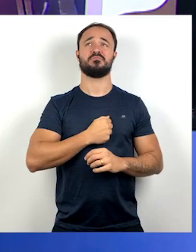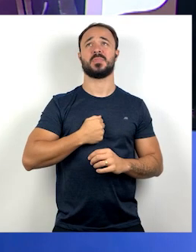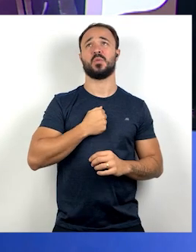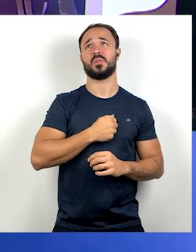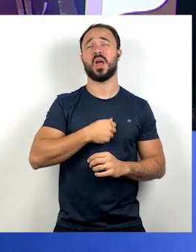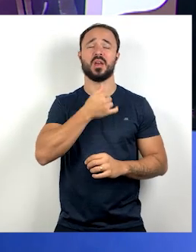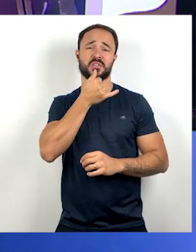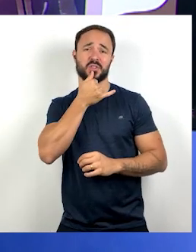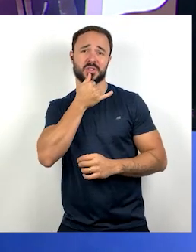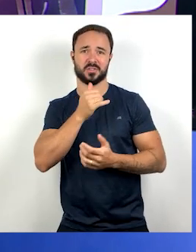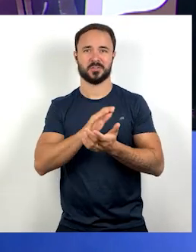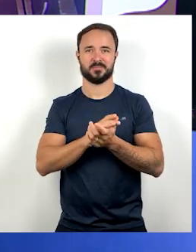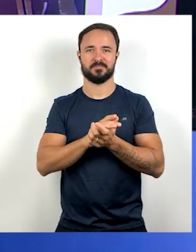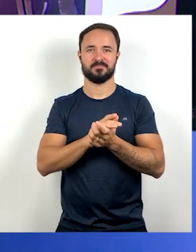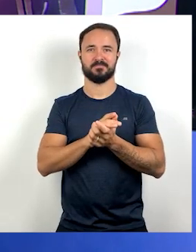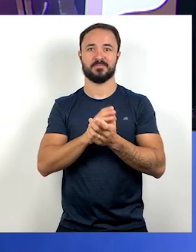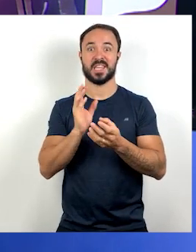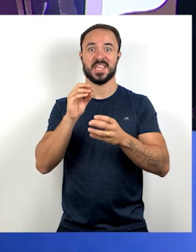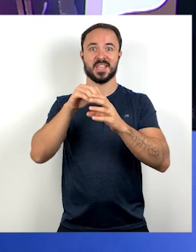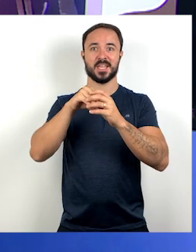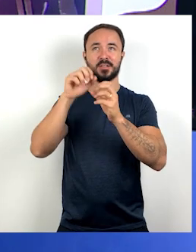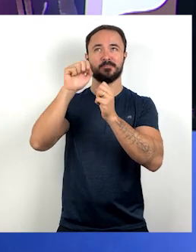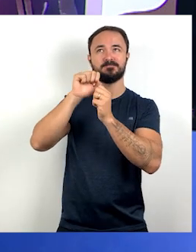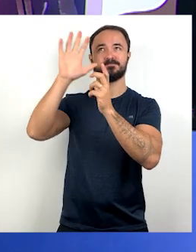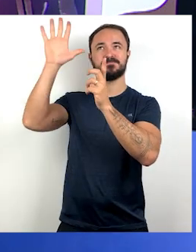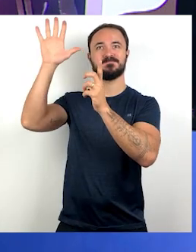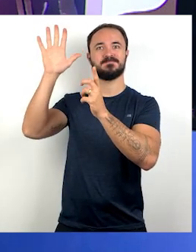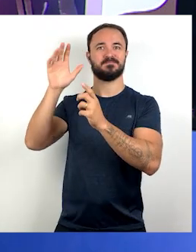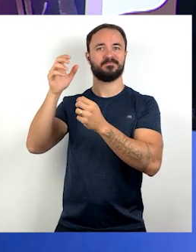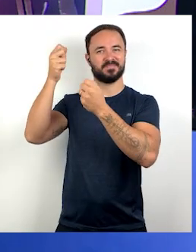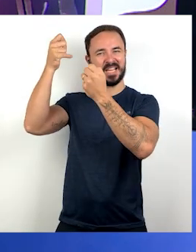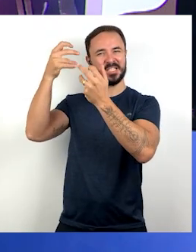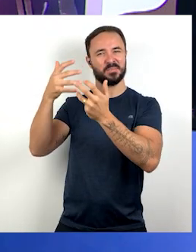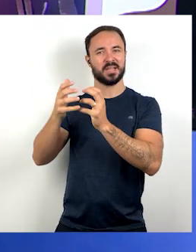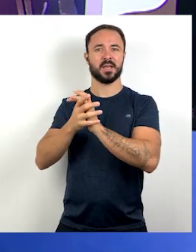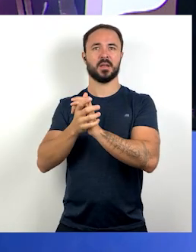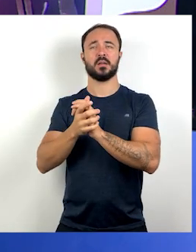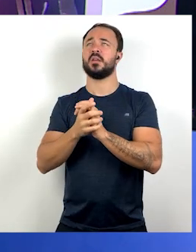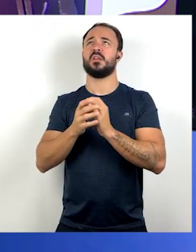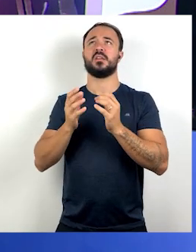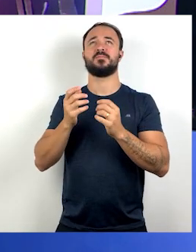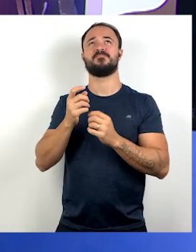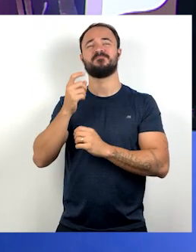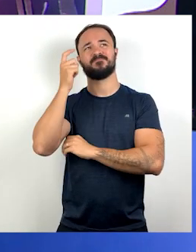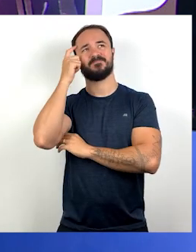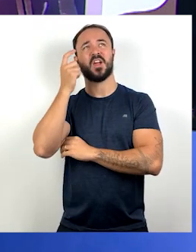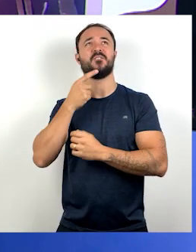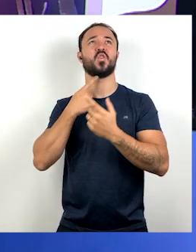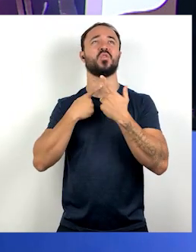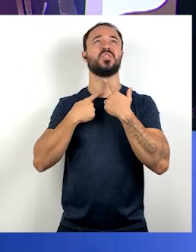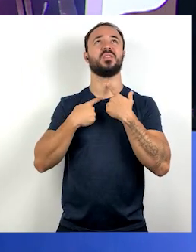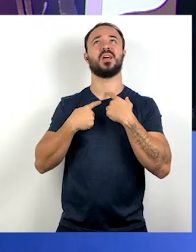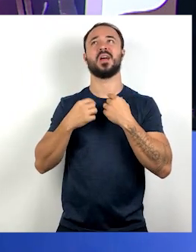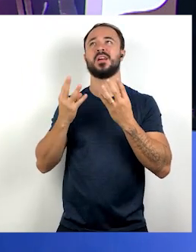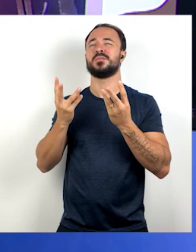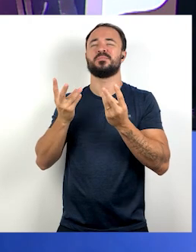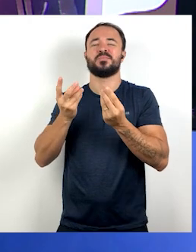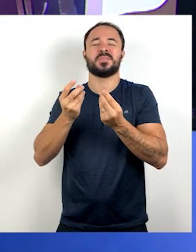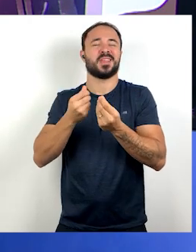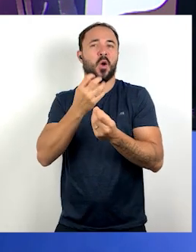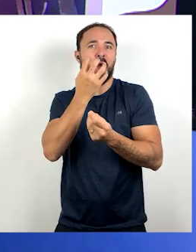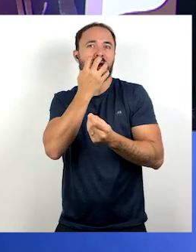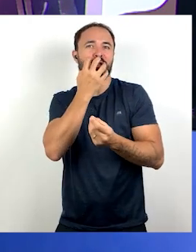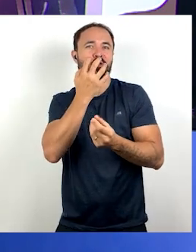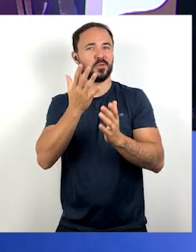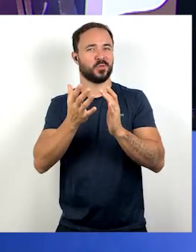E dentro do balão tem o texto. Como seria maravilhoso ter um cachorro como Rin-Tin-Tin. E